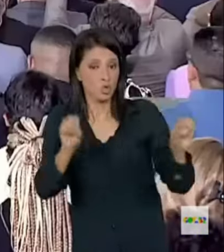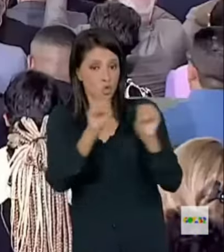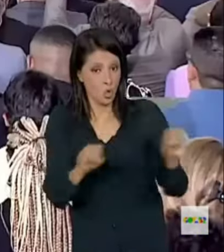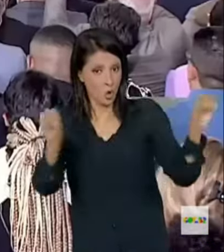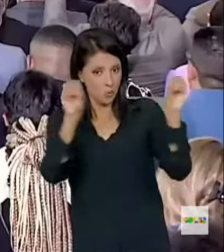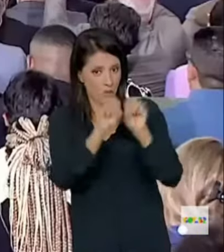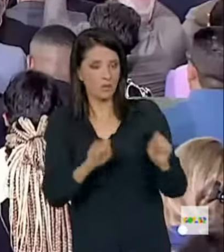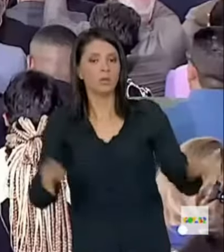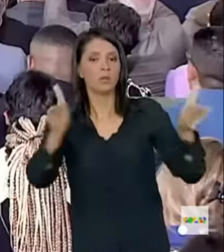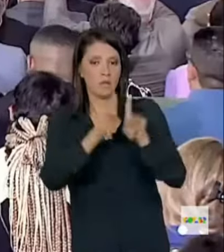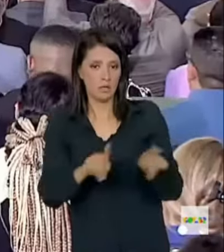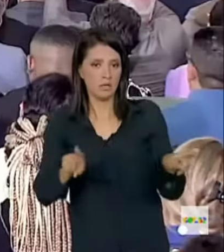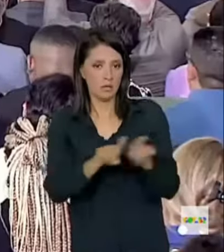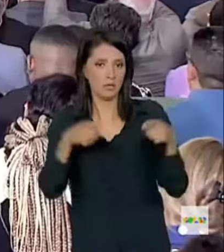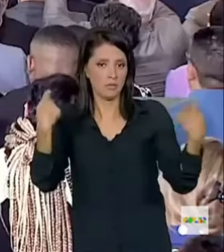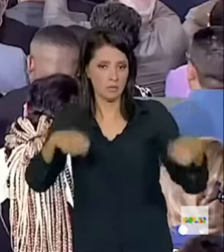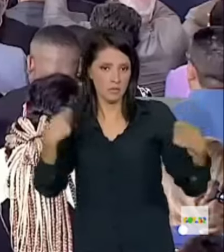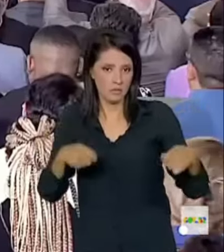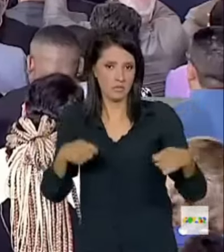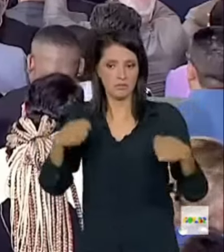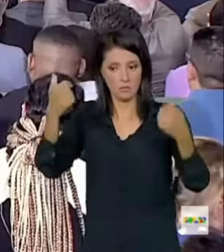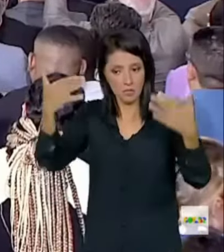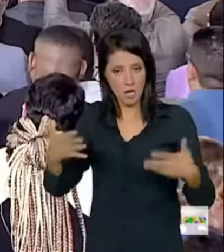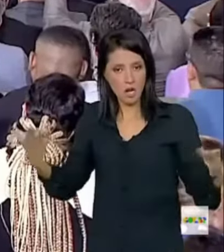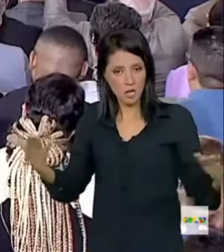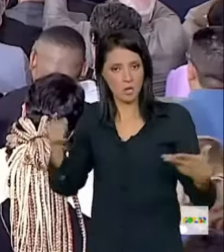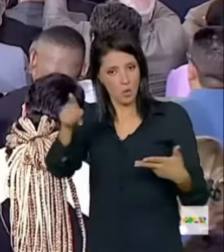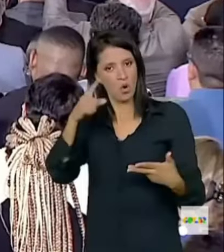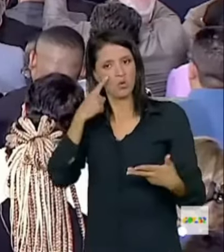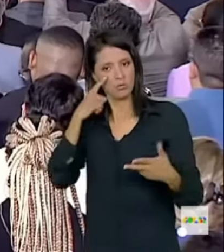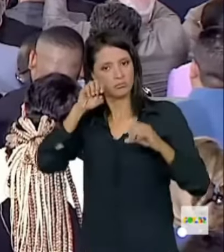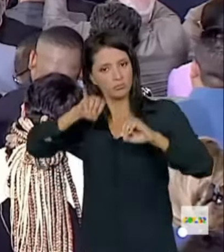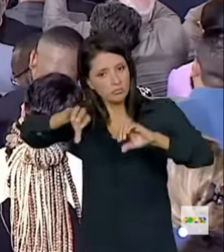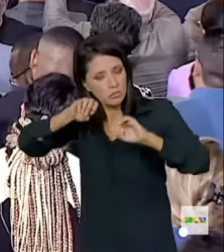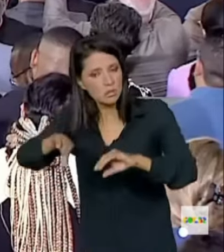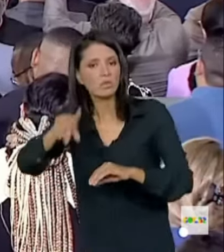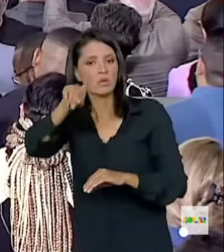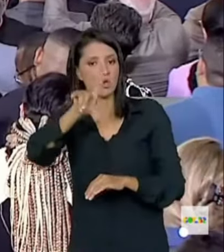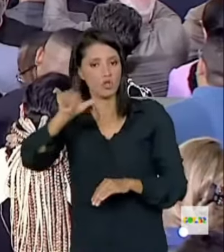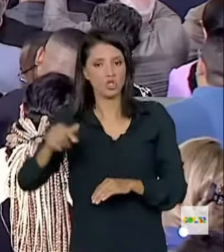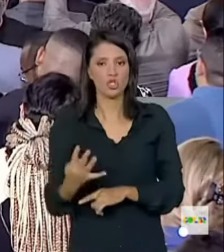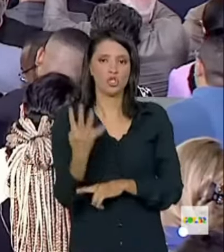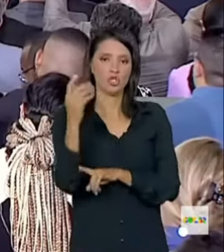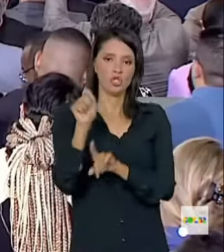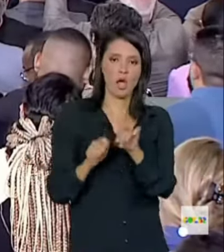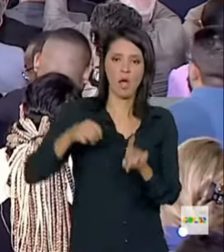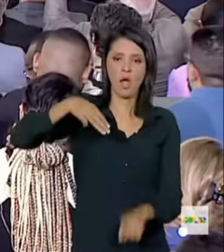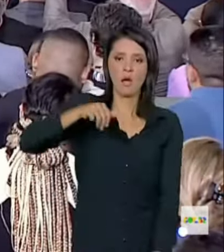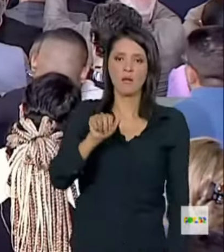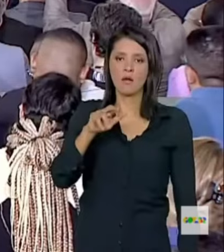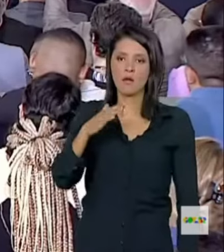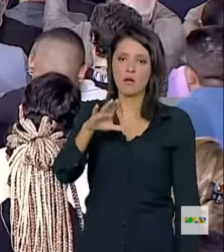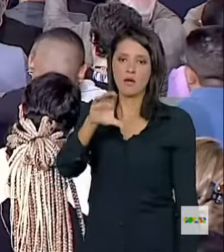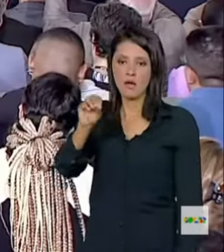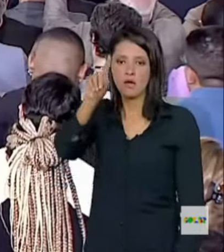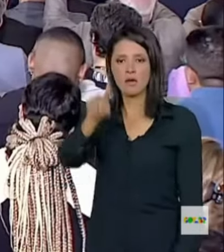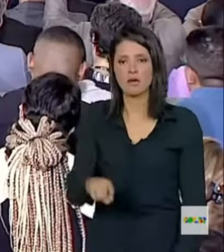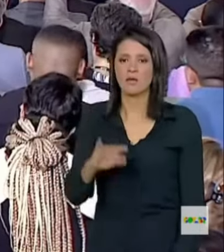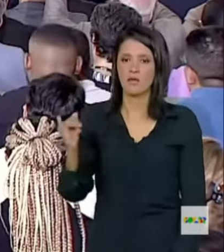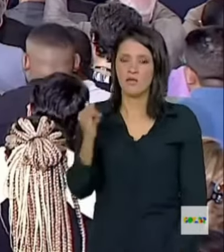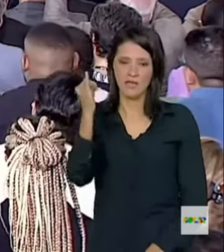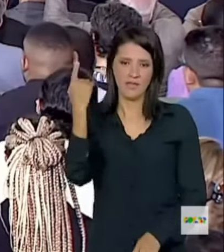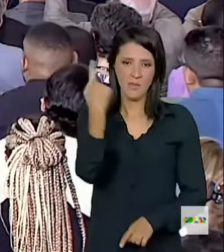com vocês é uma lição. Por isso que eu disse que esse dia 4 de março é muito importante. Não só porque falta